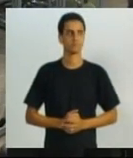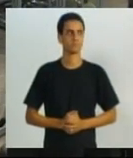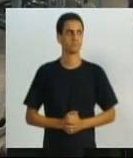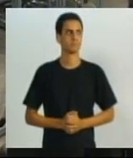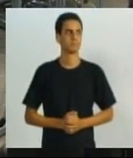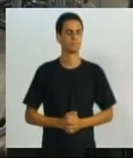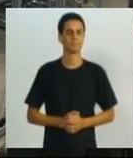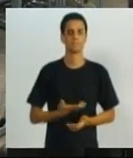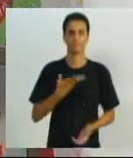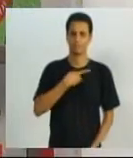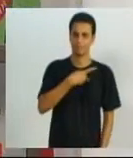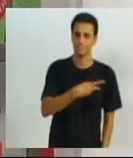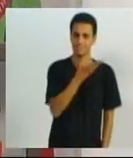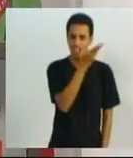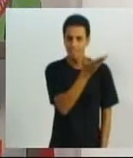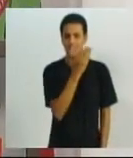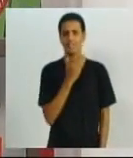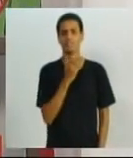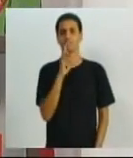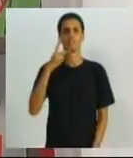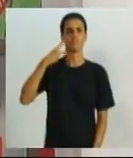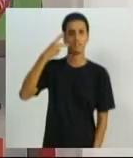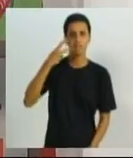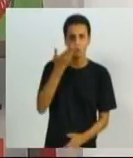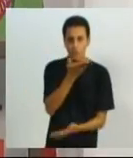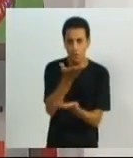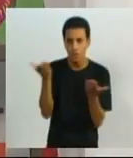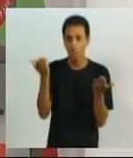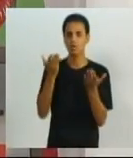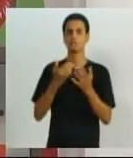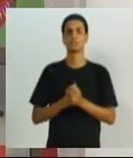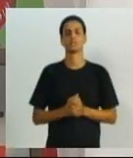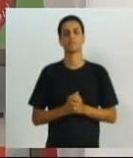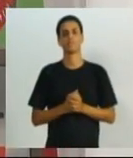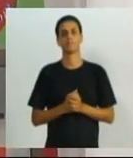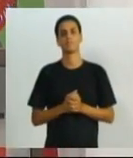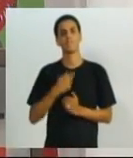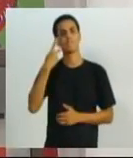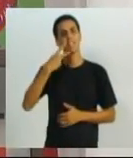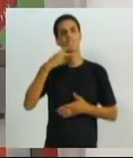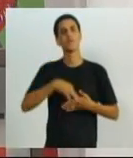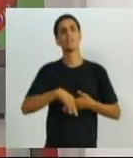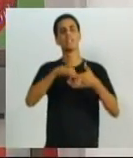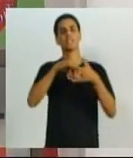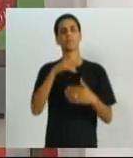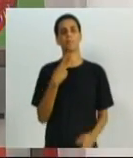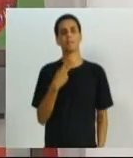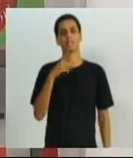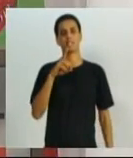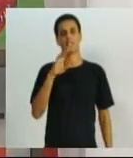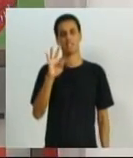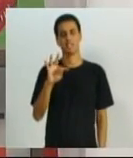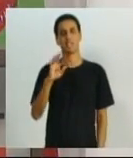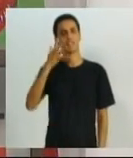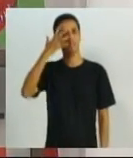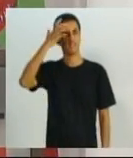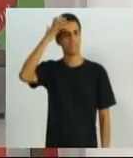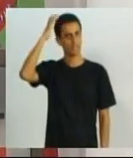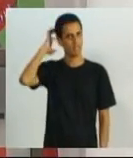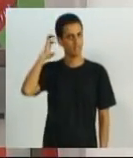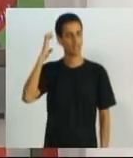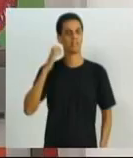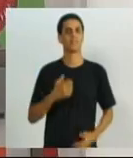Senhor presidente, senhores vereadores, vereador líder do PDT, Ivan Nats, demais presentes,